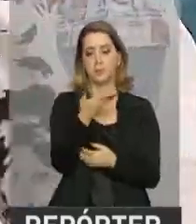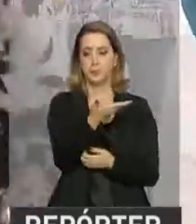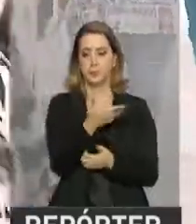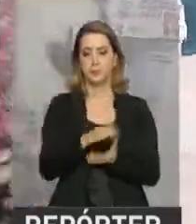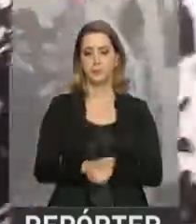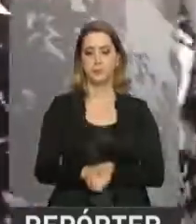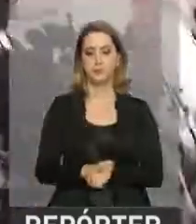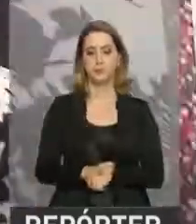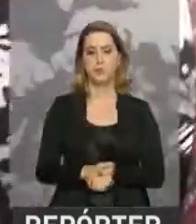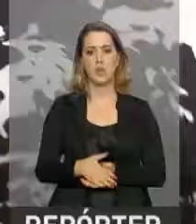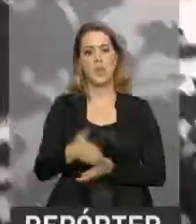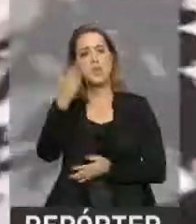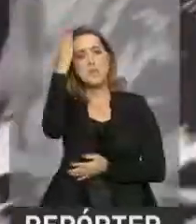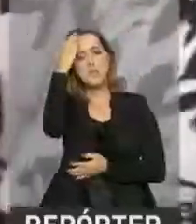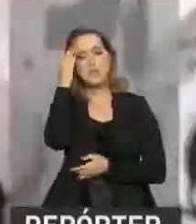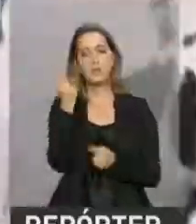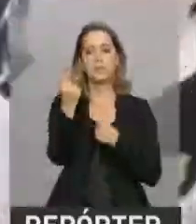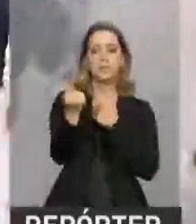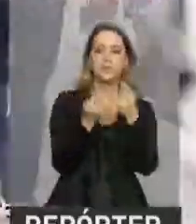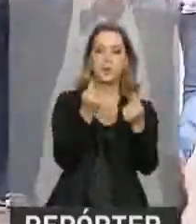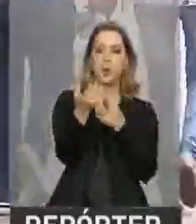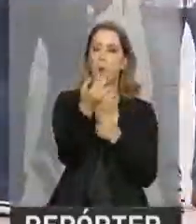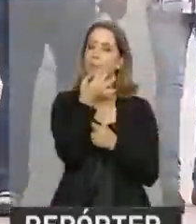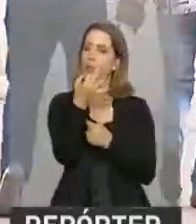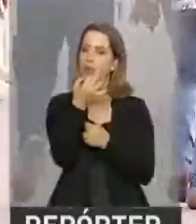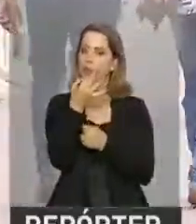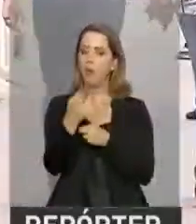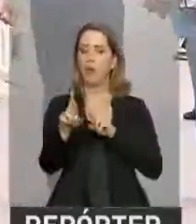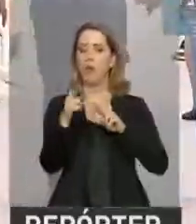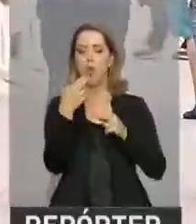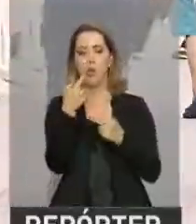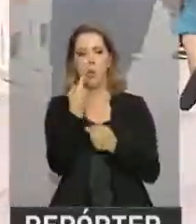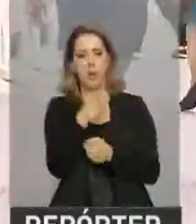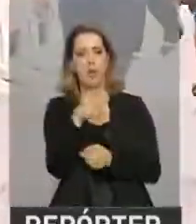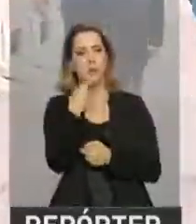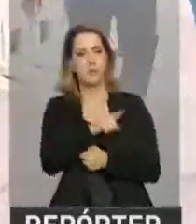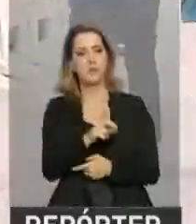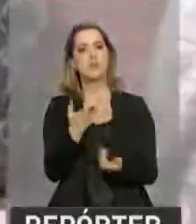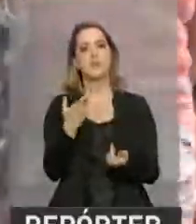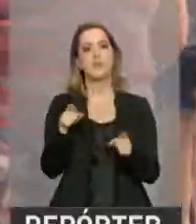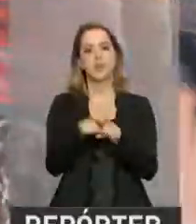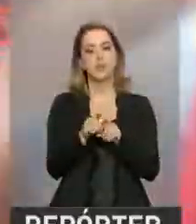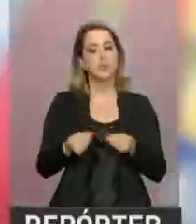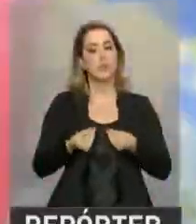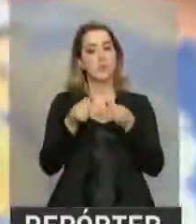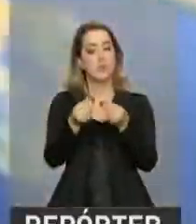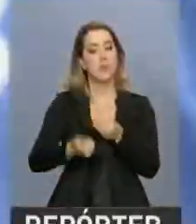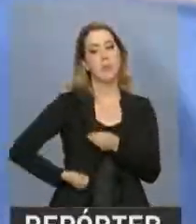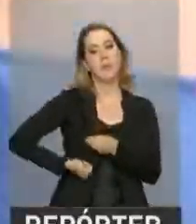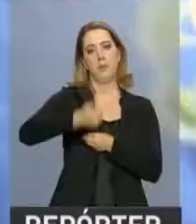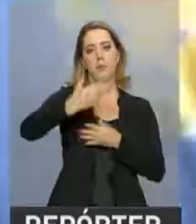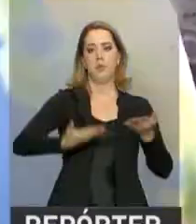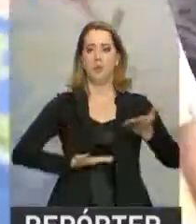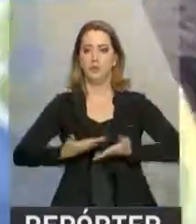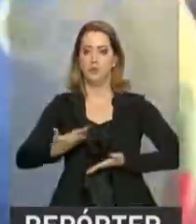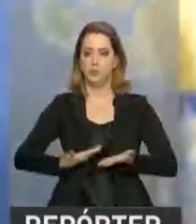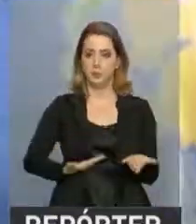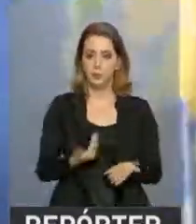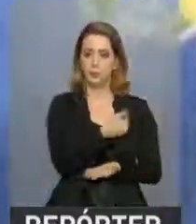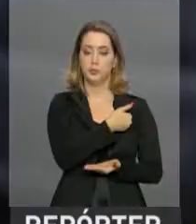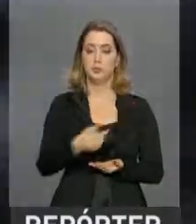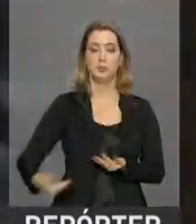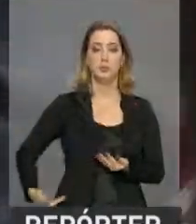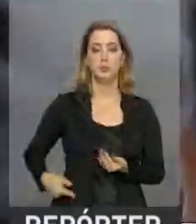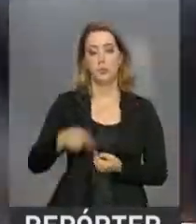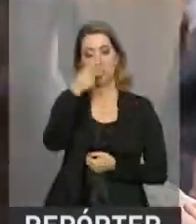ouvir cada vez mais as críticas e sugestões para oferecer um atendimento eficaz aos cidadãos quem depende de serviços